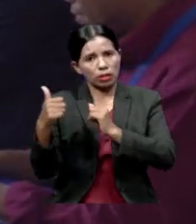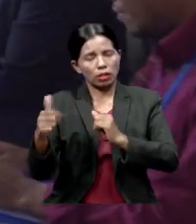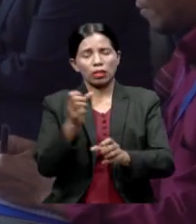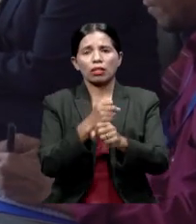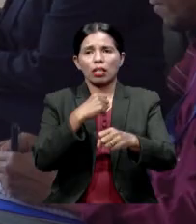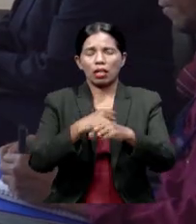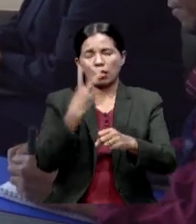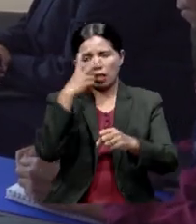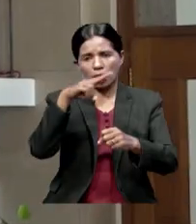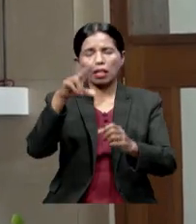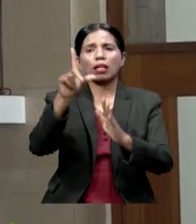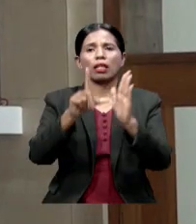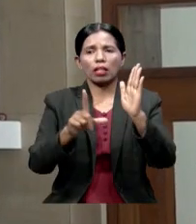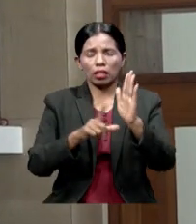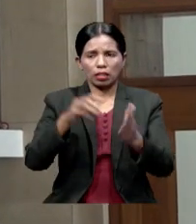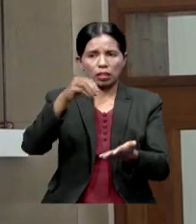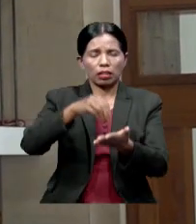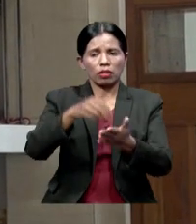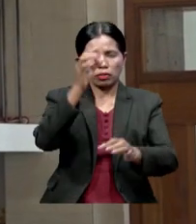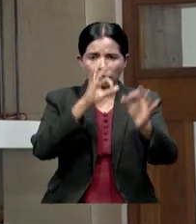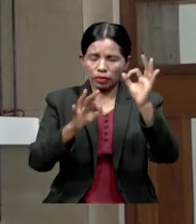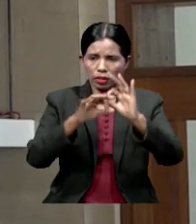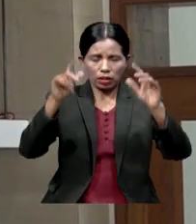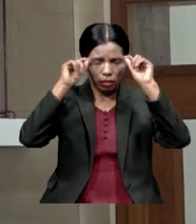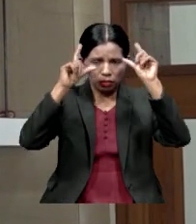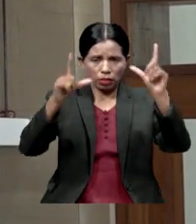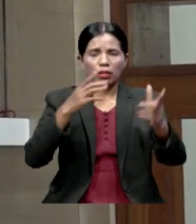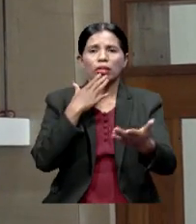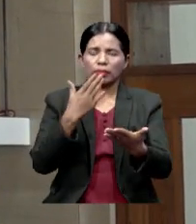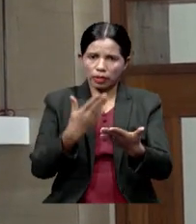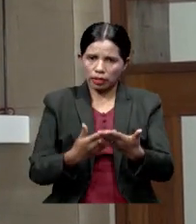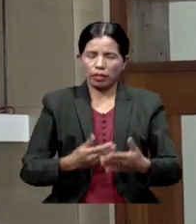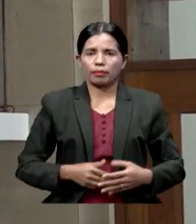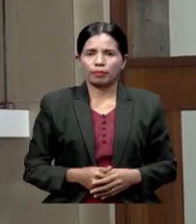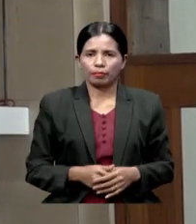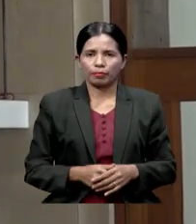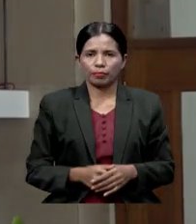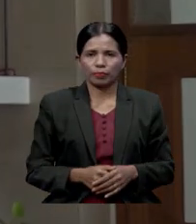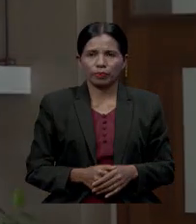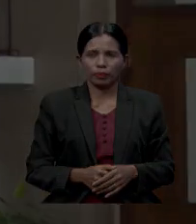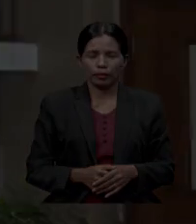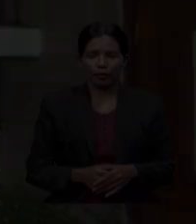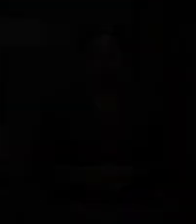revisão legislação nebe garantia katak timoroan seguru. Celina Lopes, Agustino da Costa, GMN.